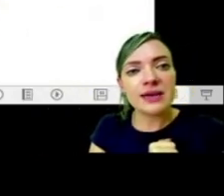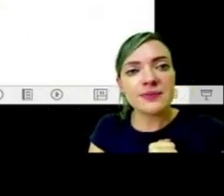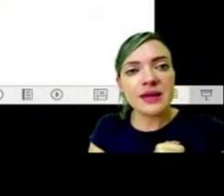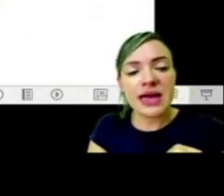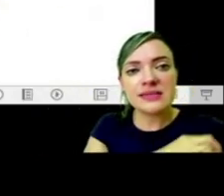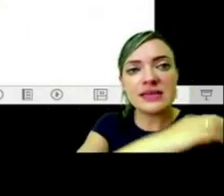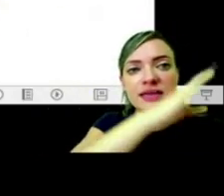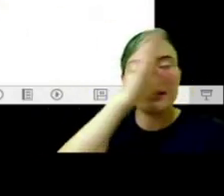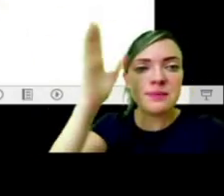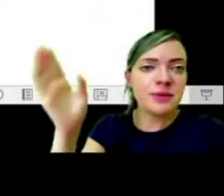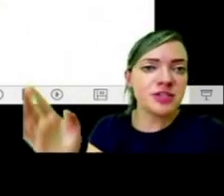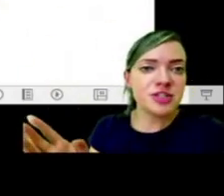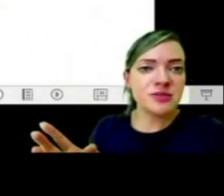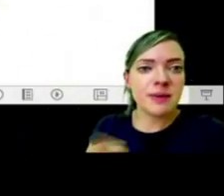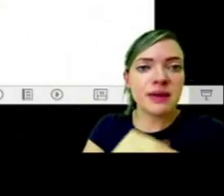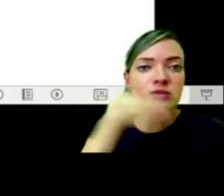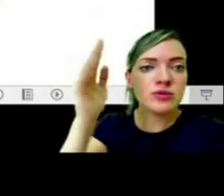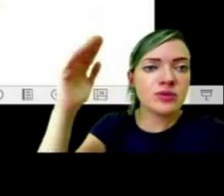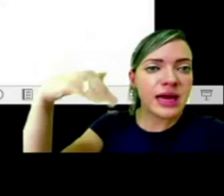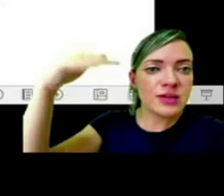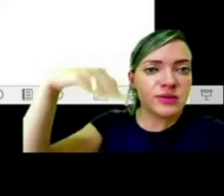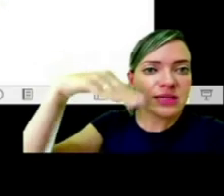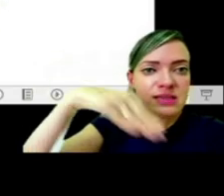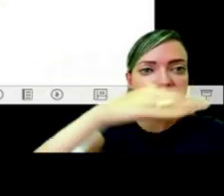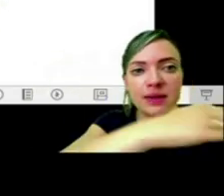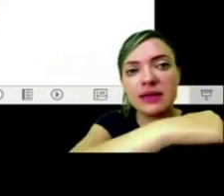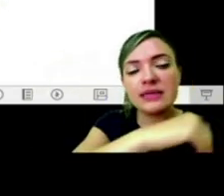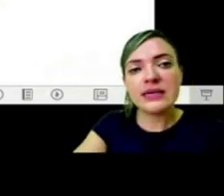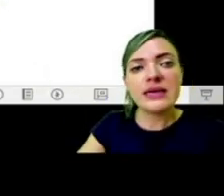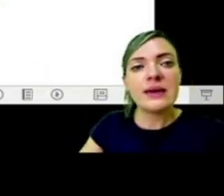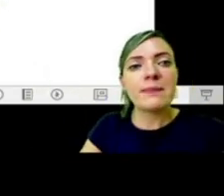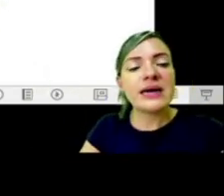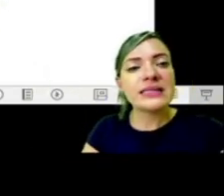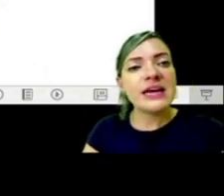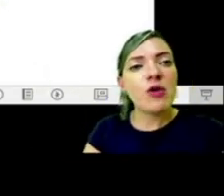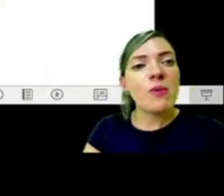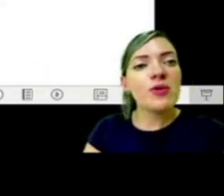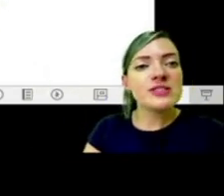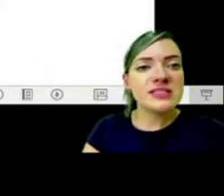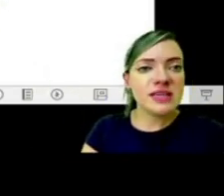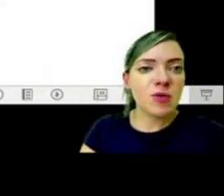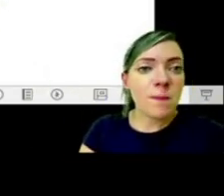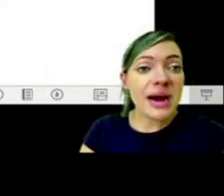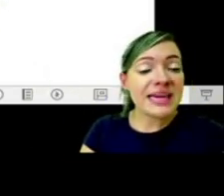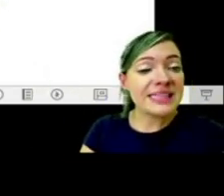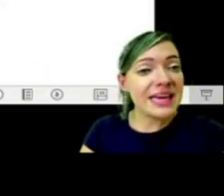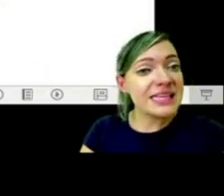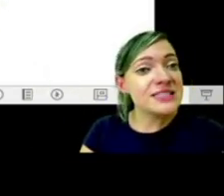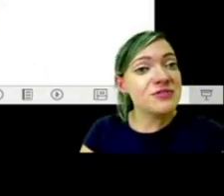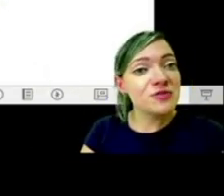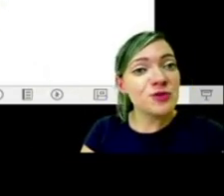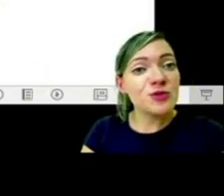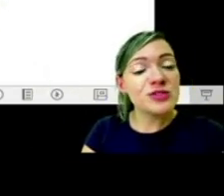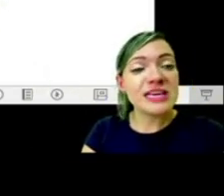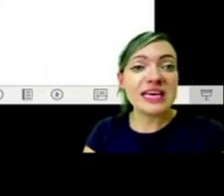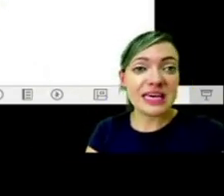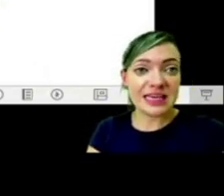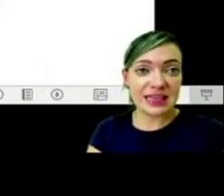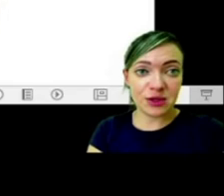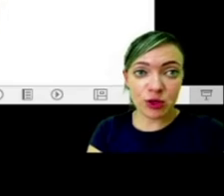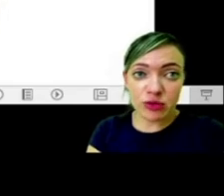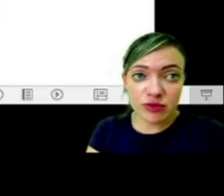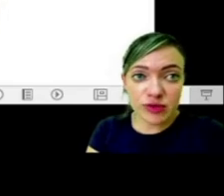e, claro, a seta depois disso vai para todo lado, né? Sempre ali para a decomposição. Bactérias e